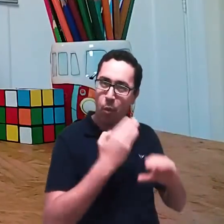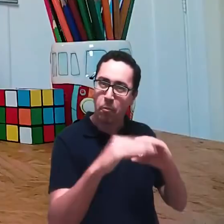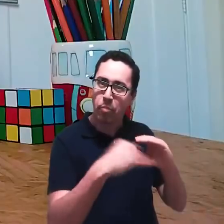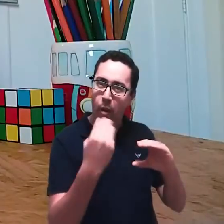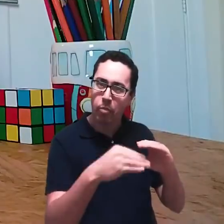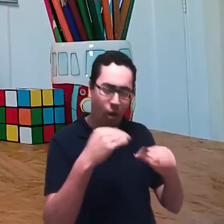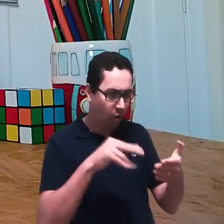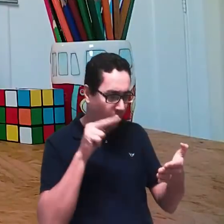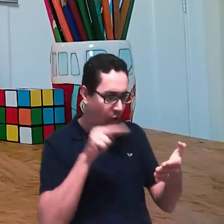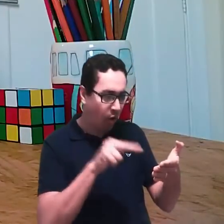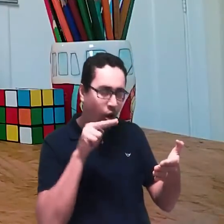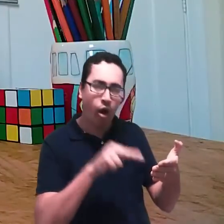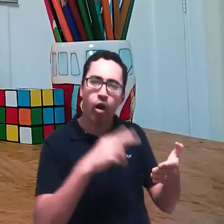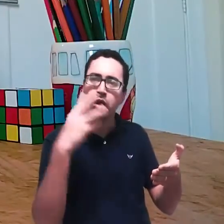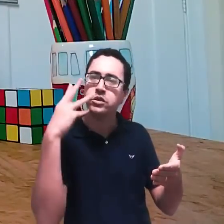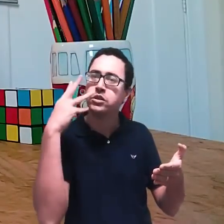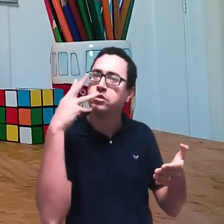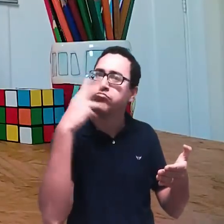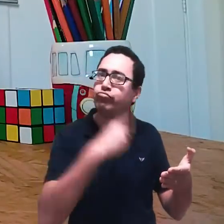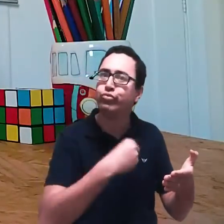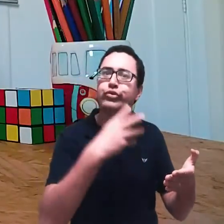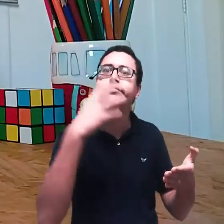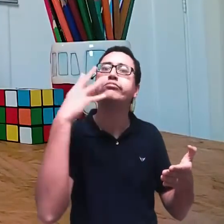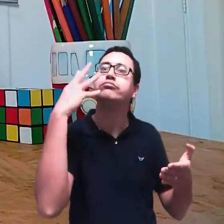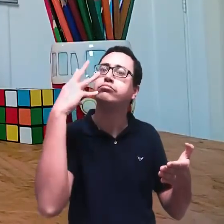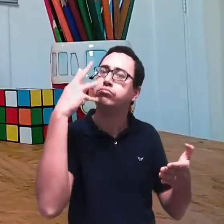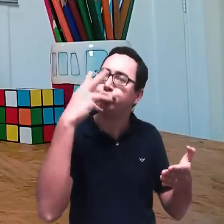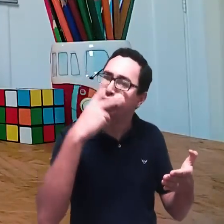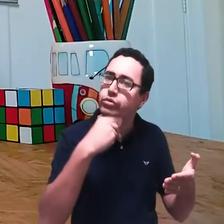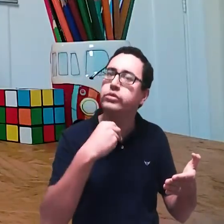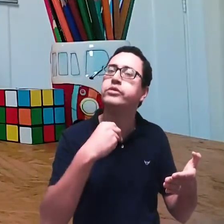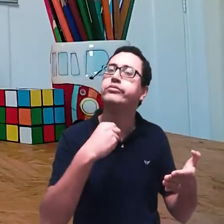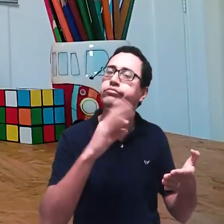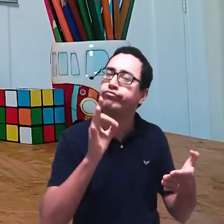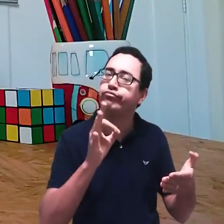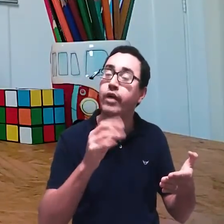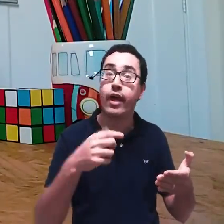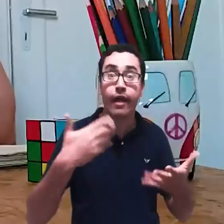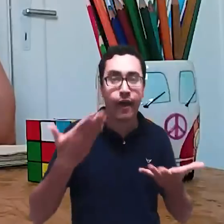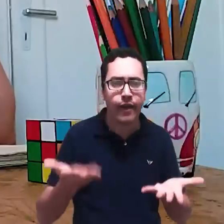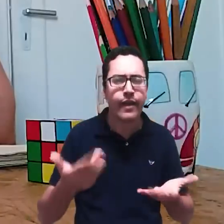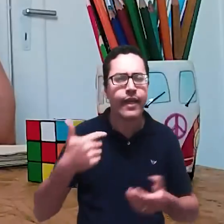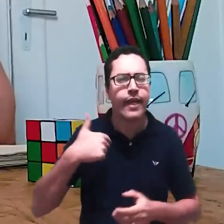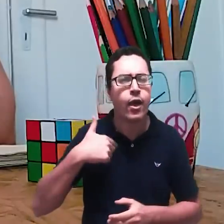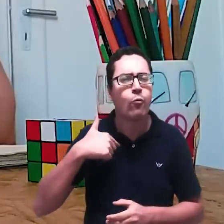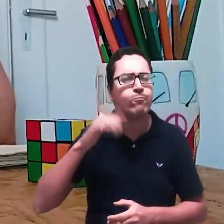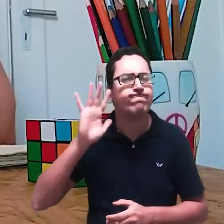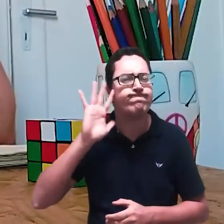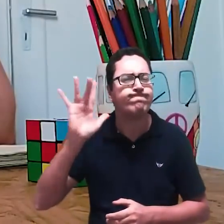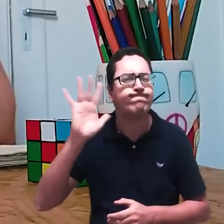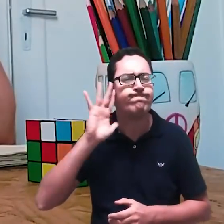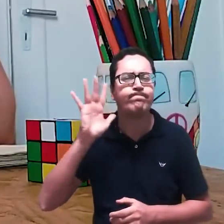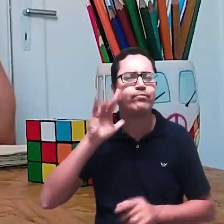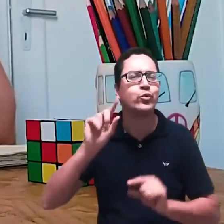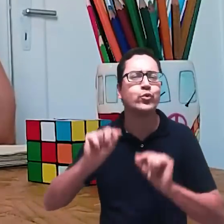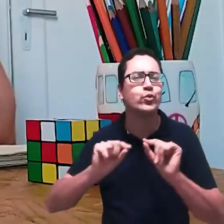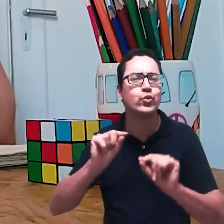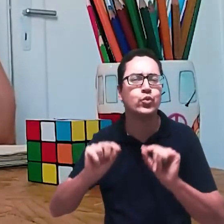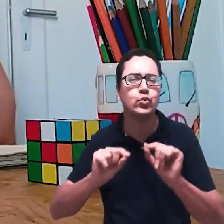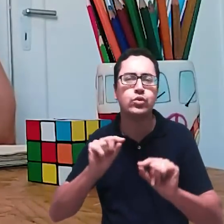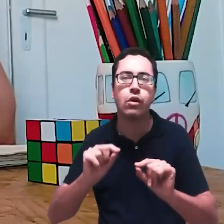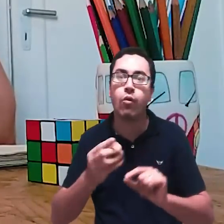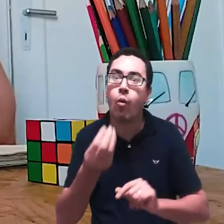muito bonito, muito bonito. E sabe o que eu fiquei pensando? Que no